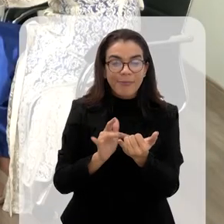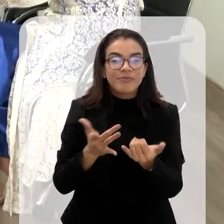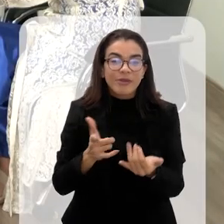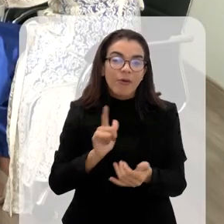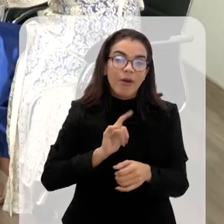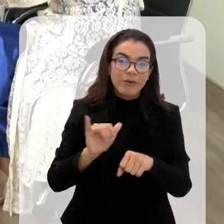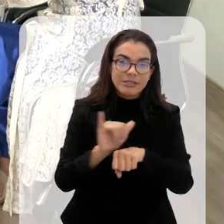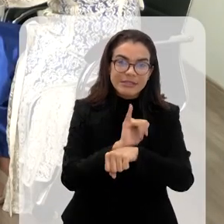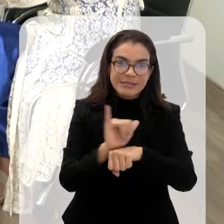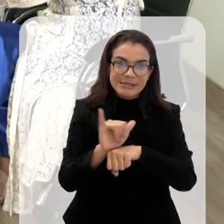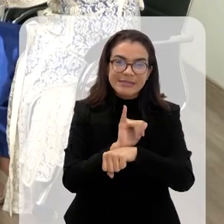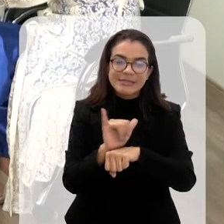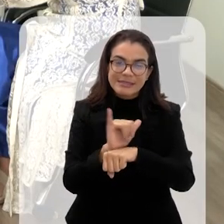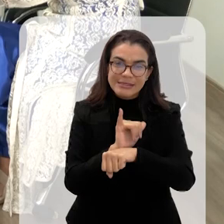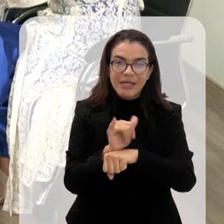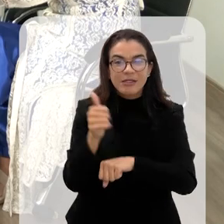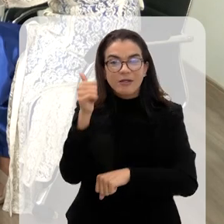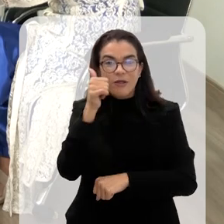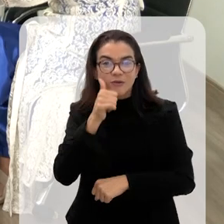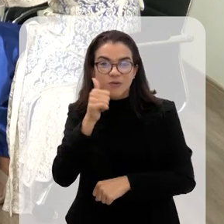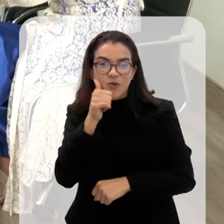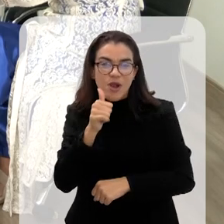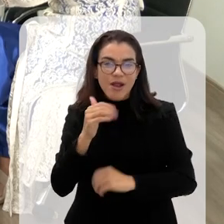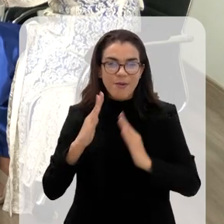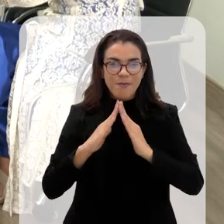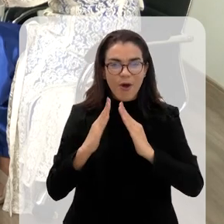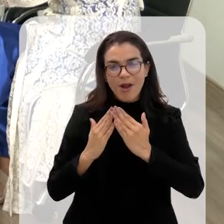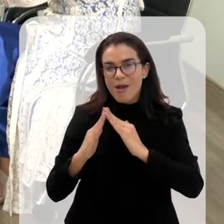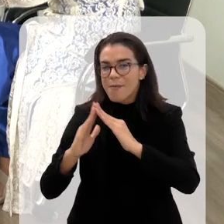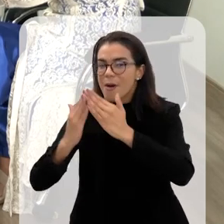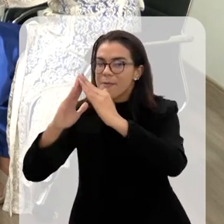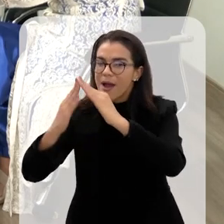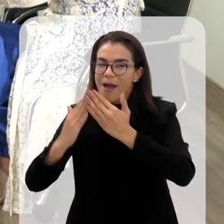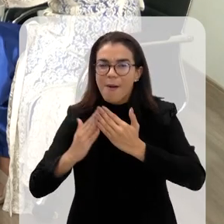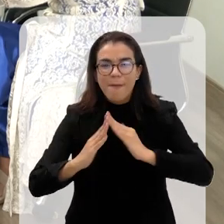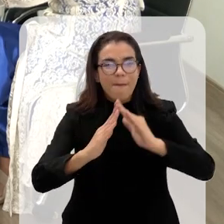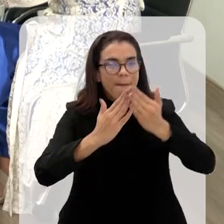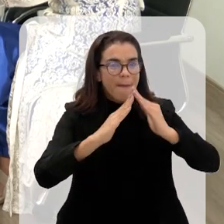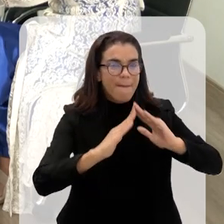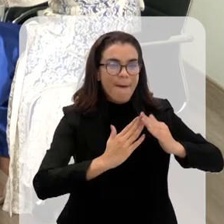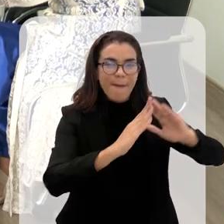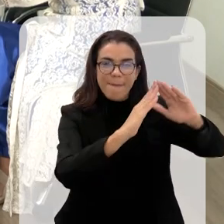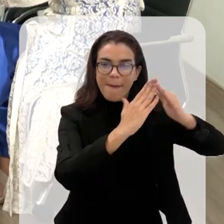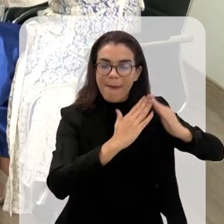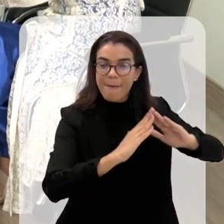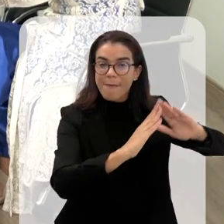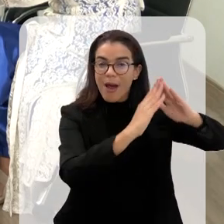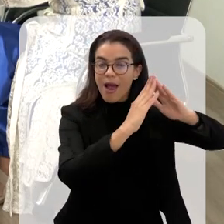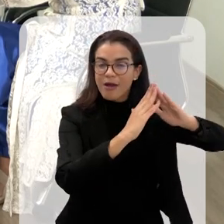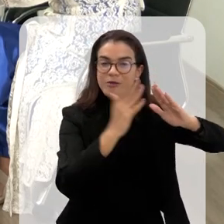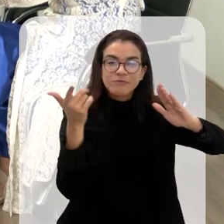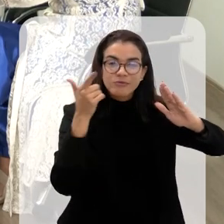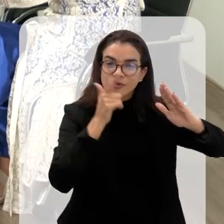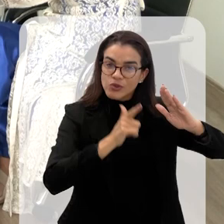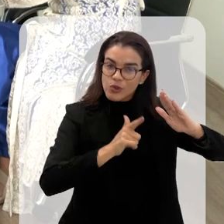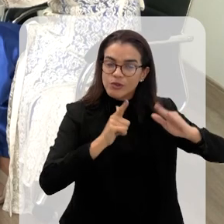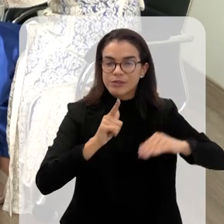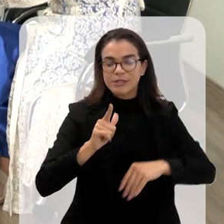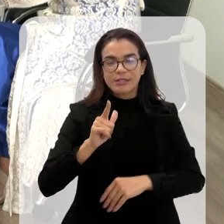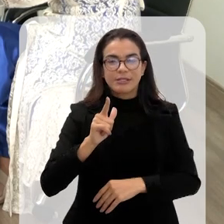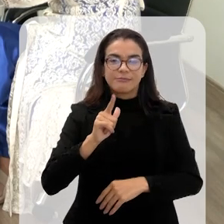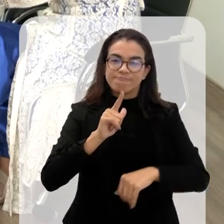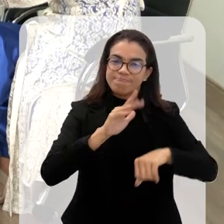Então, é uma das formas das mulheres de favela, das mulheres das comunidades chegarem até